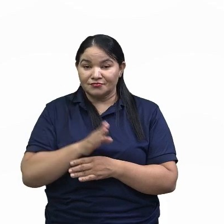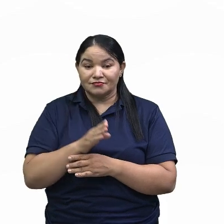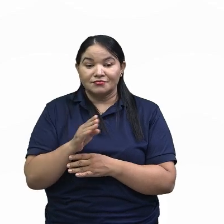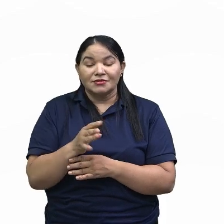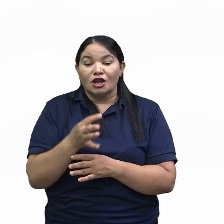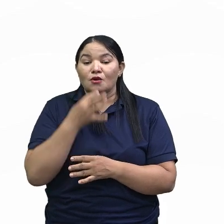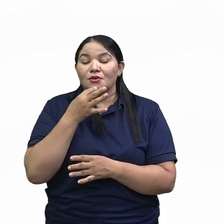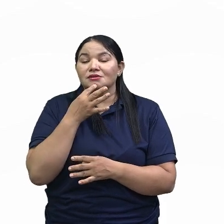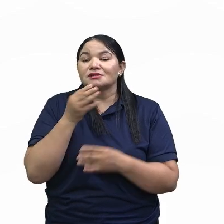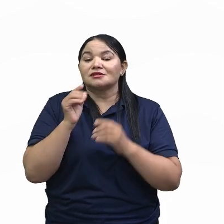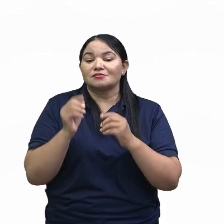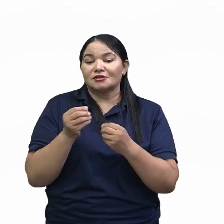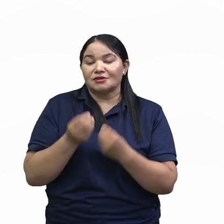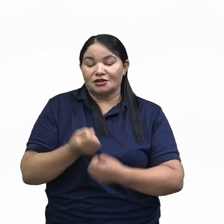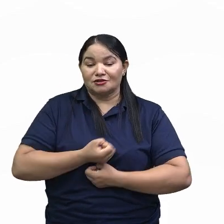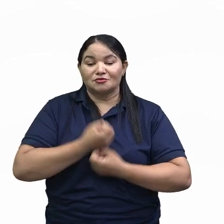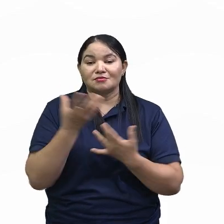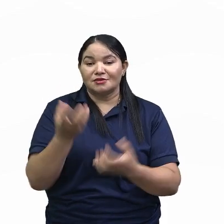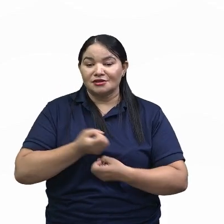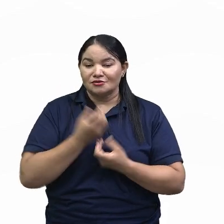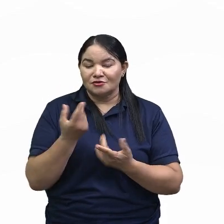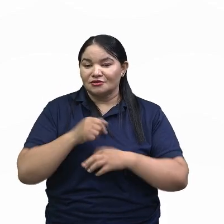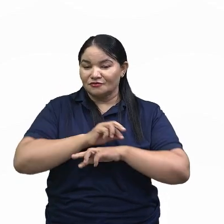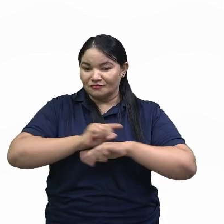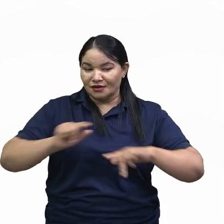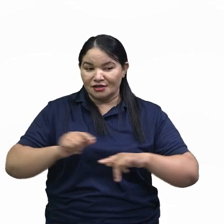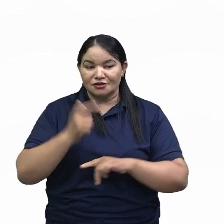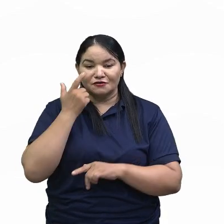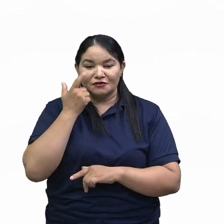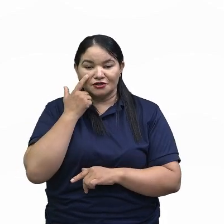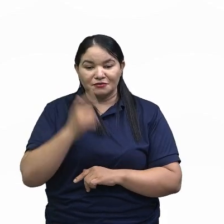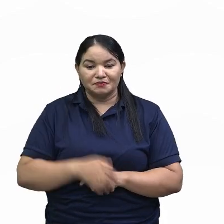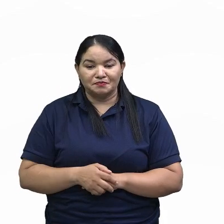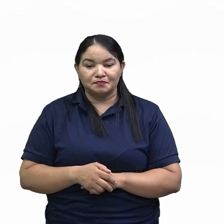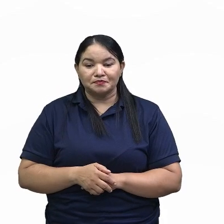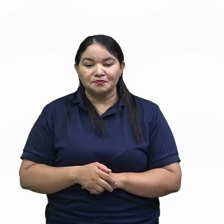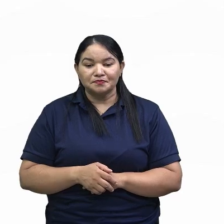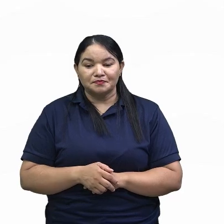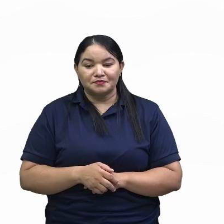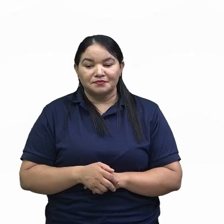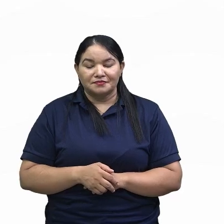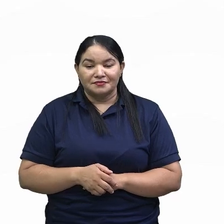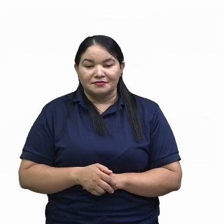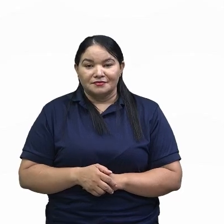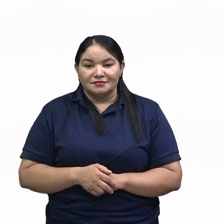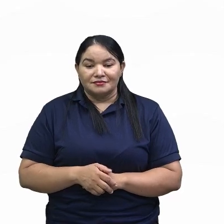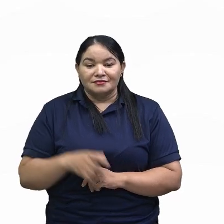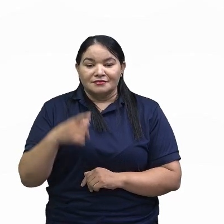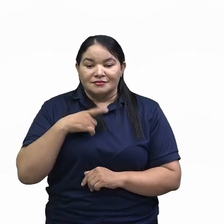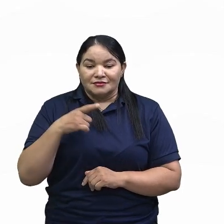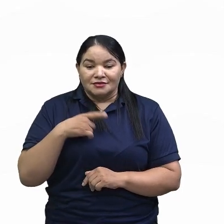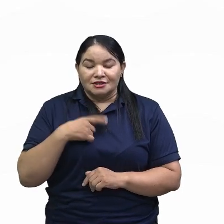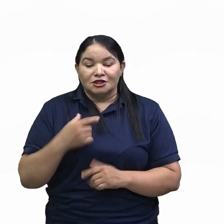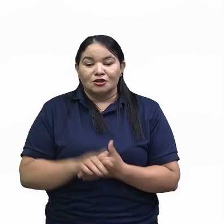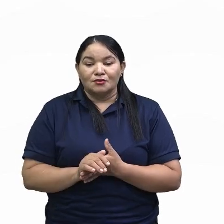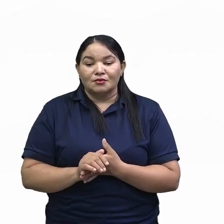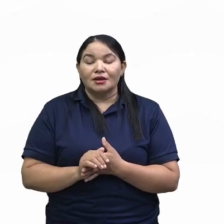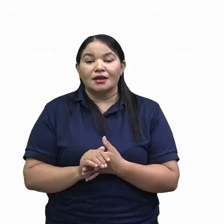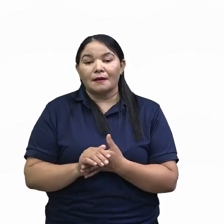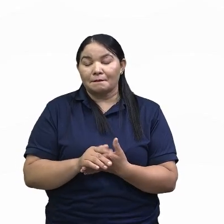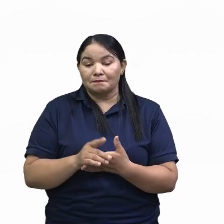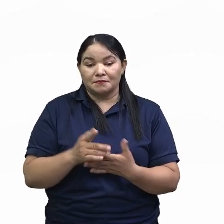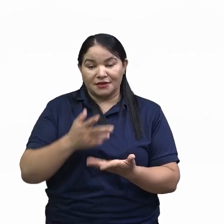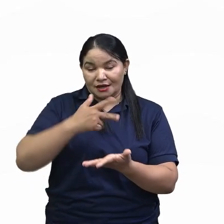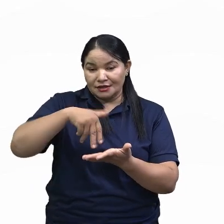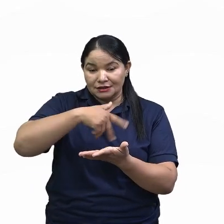conhecido por essas expressões, né? A gente tem aqui na imagem, a gente pode observar uma passista, né, que